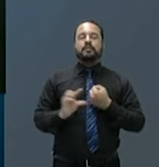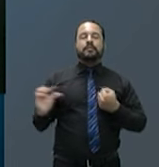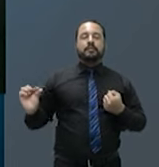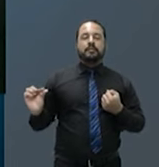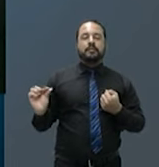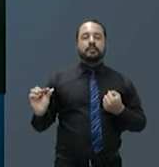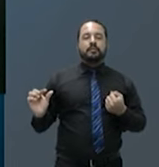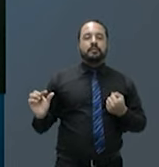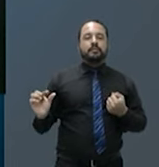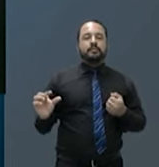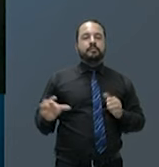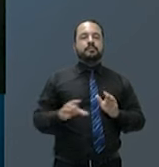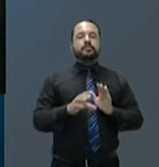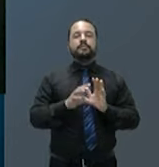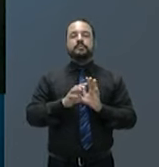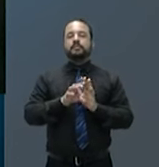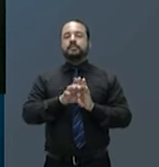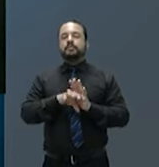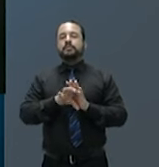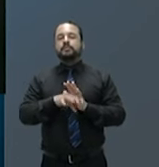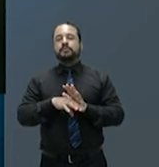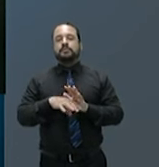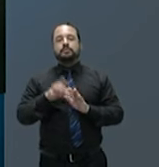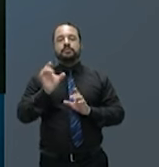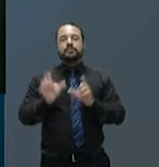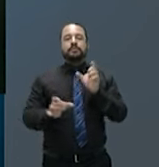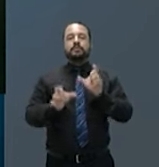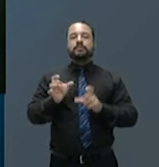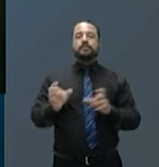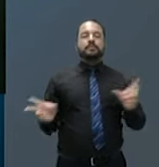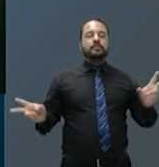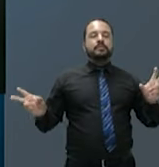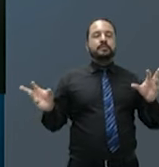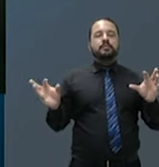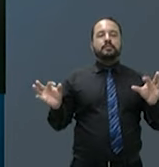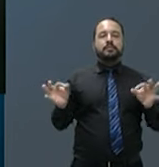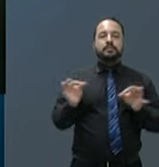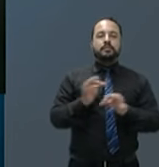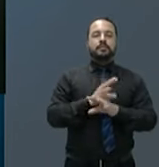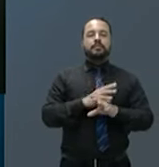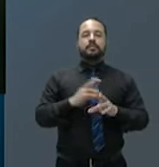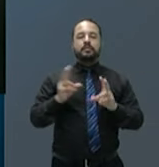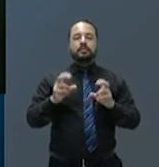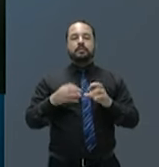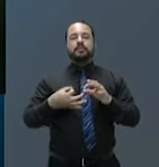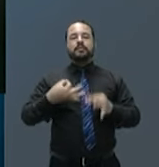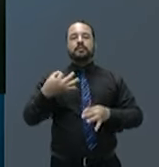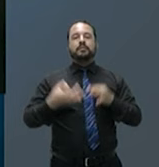e o texto do novo Código de Processo Civil. Fecho aspas. Registre-se que ao julgar o tema